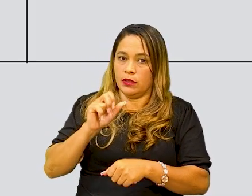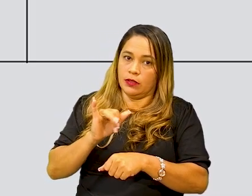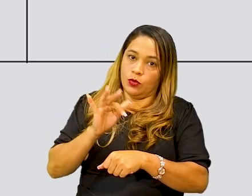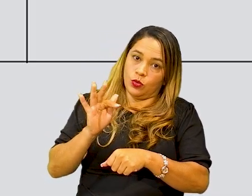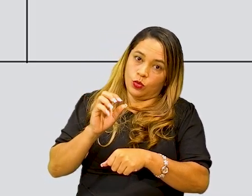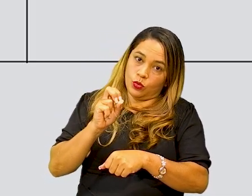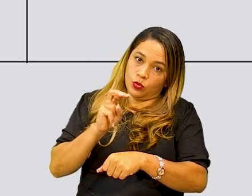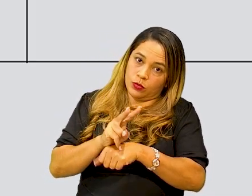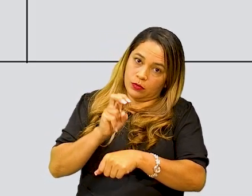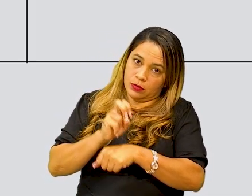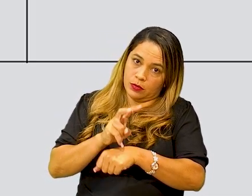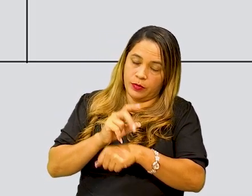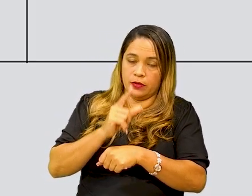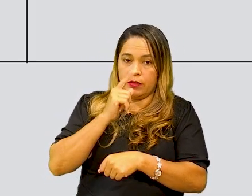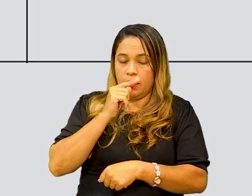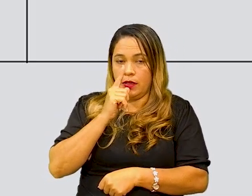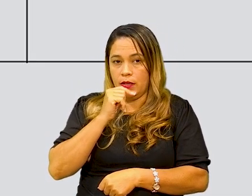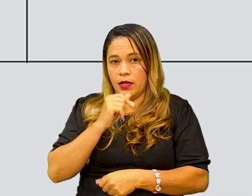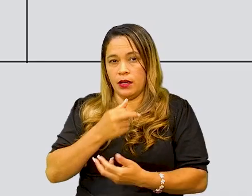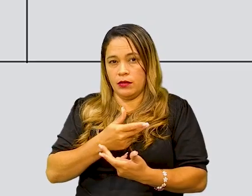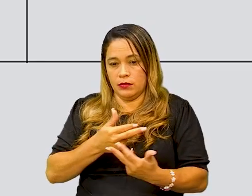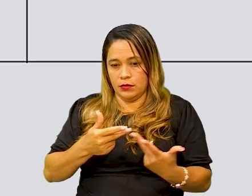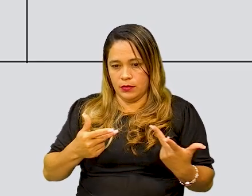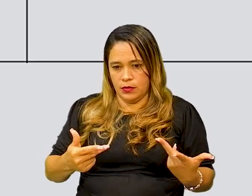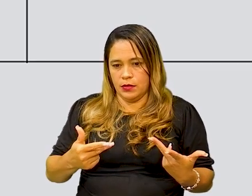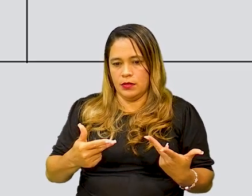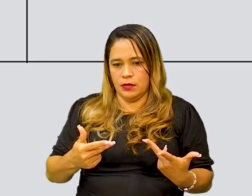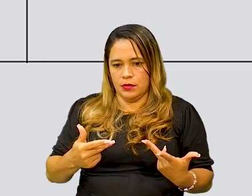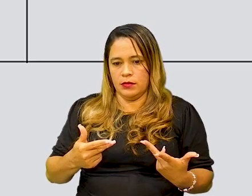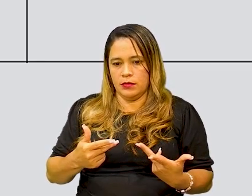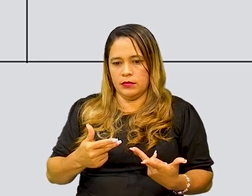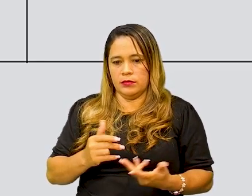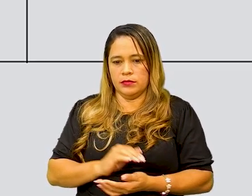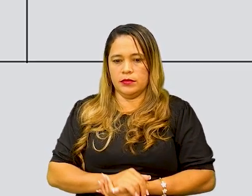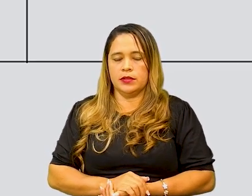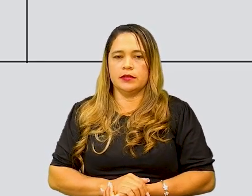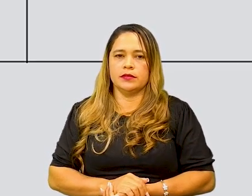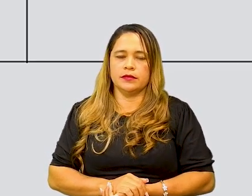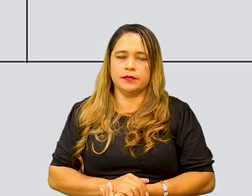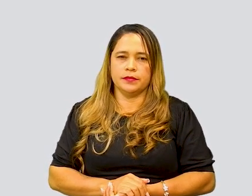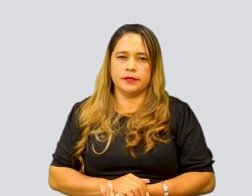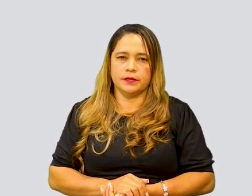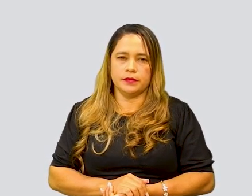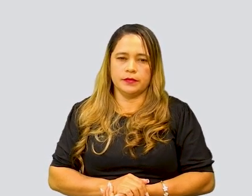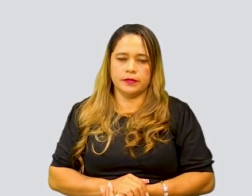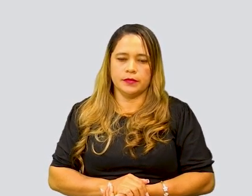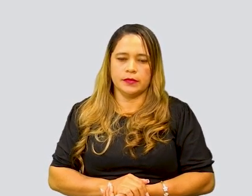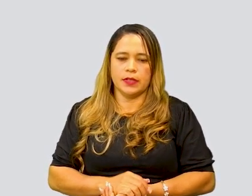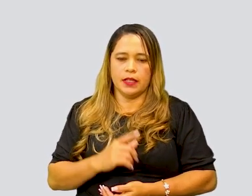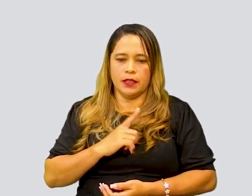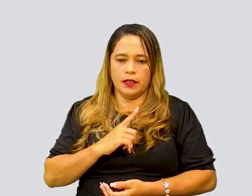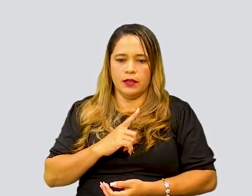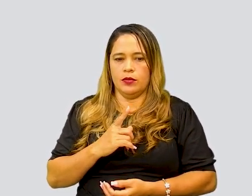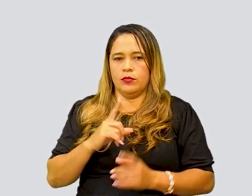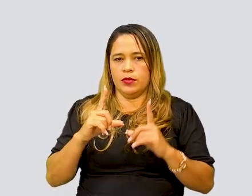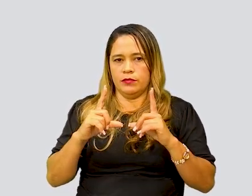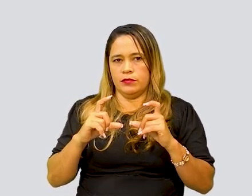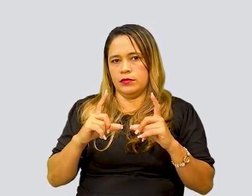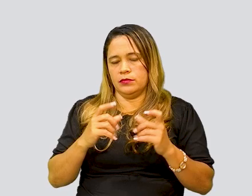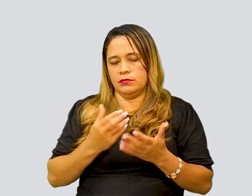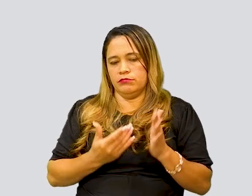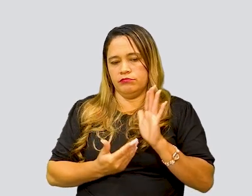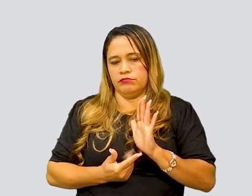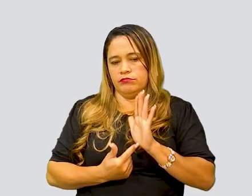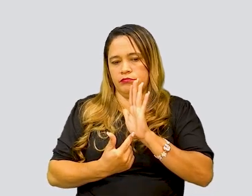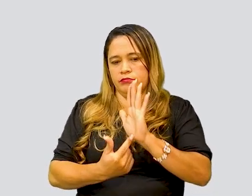higiene pessoal, tratamento de água, que seriam as estações de tratamento de água e de esgoto. Nós temos aqui, por exemplo, o caso que eu te falei, tá